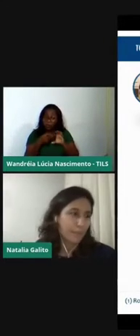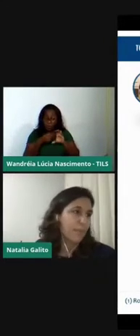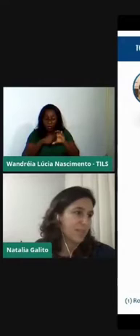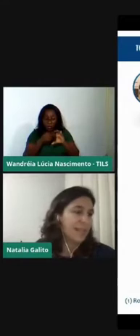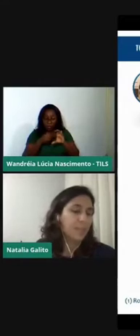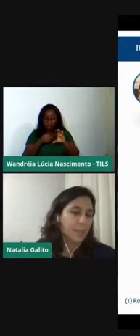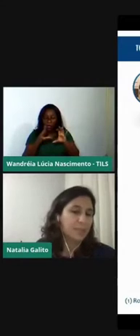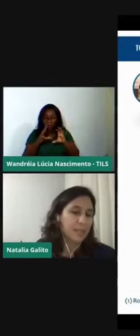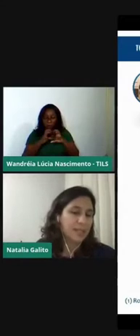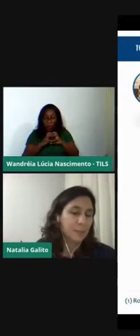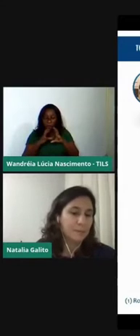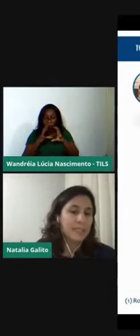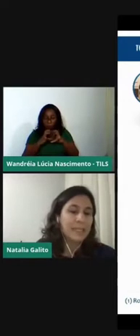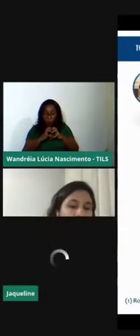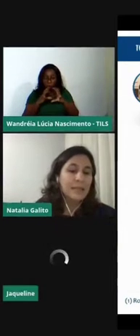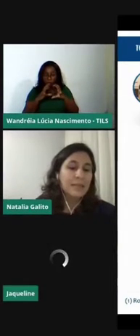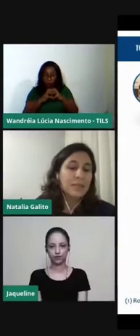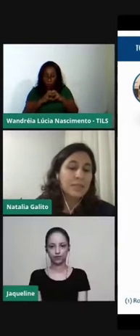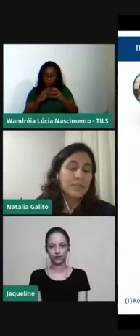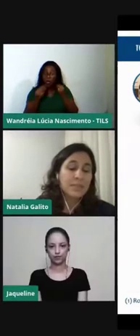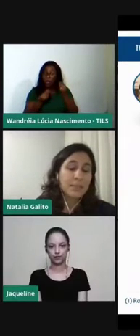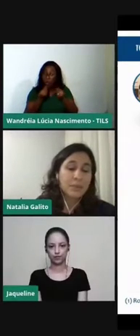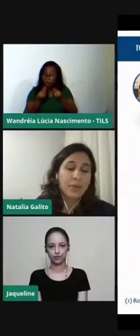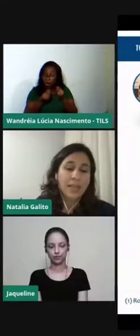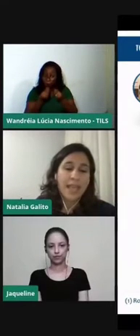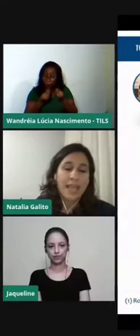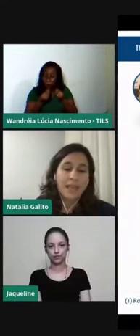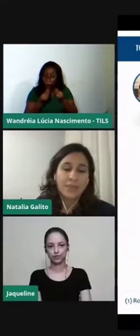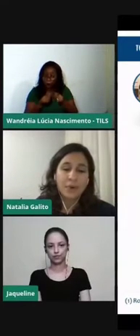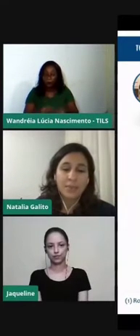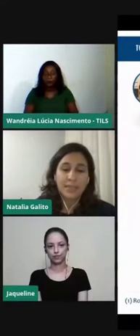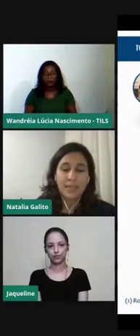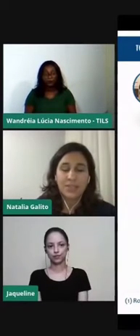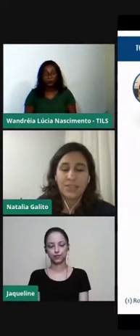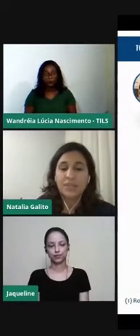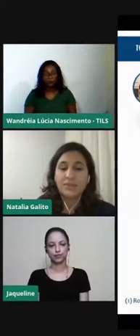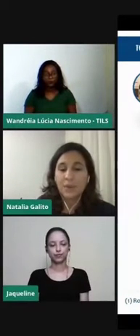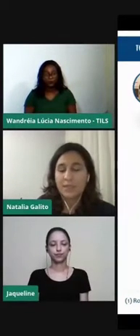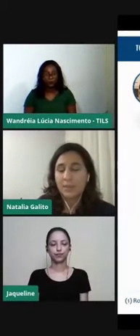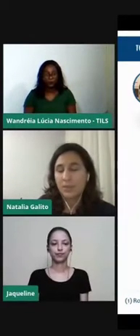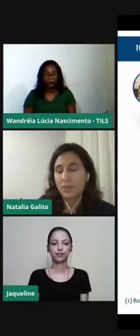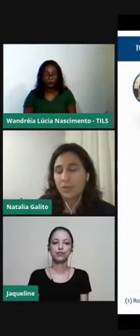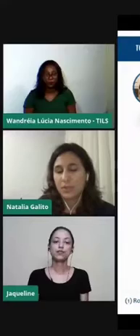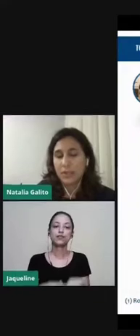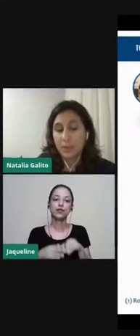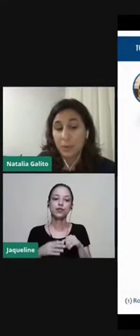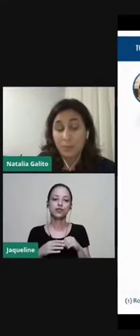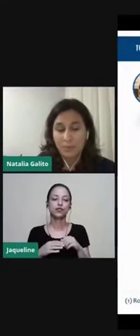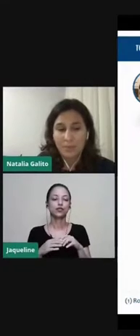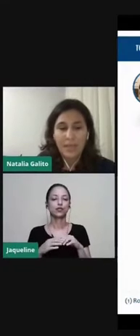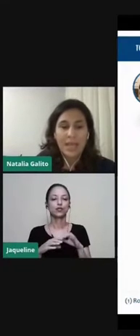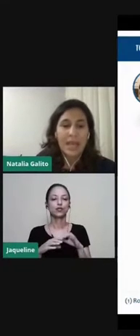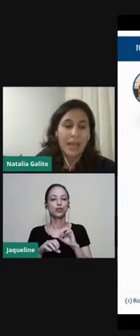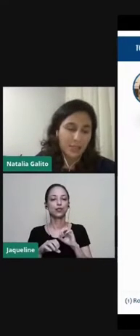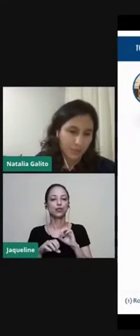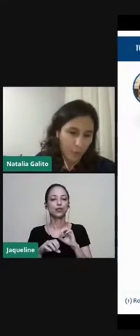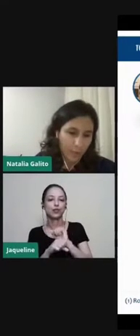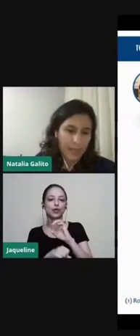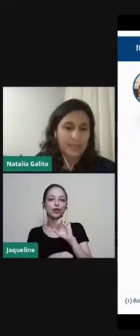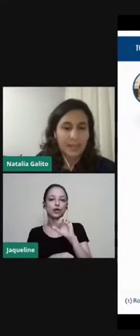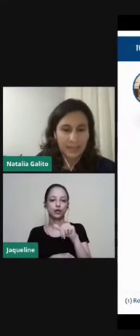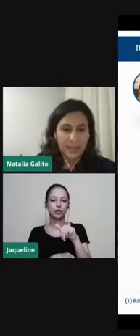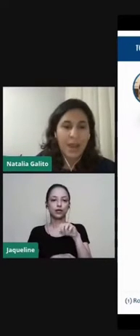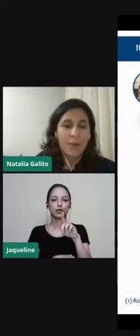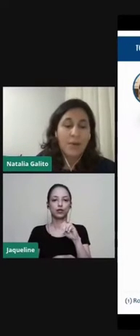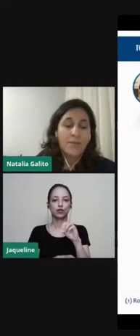vasoconstritor mediado pela endotelina 1. Tanto que se você bloqueia de forma seletiva o receptor de endotelina 1, de